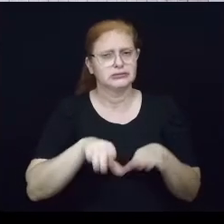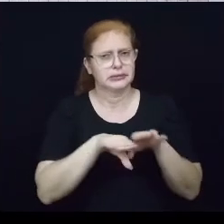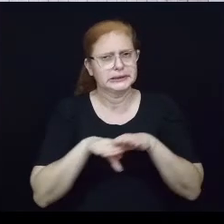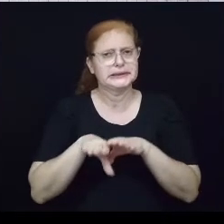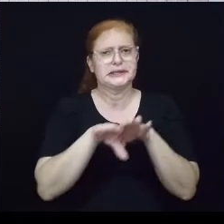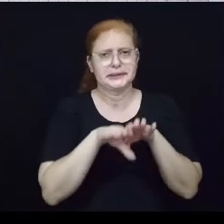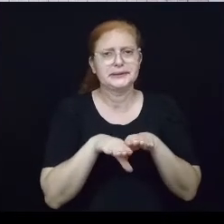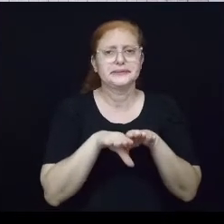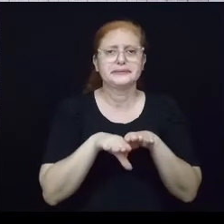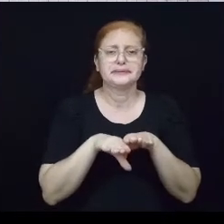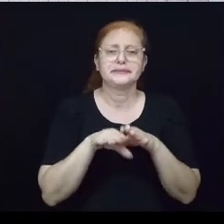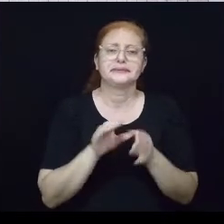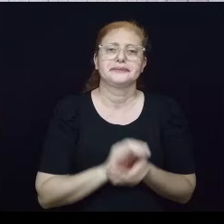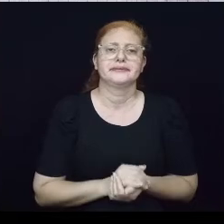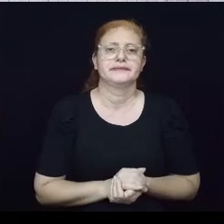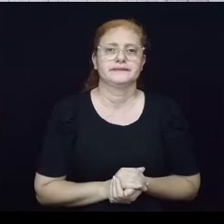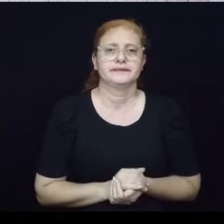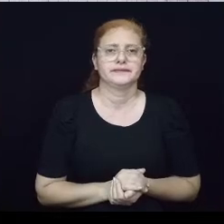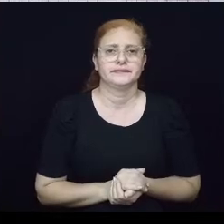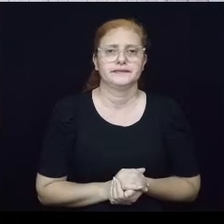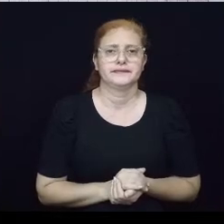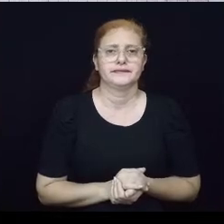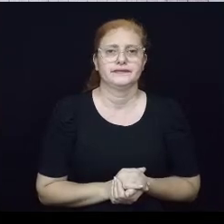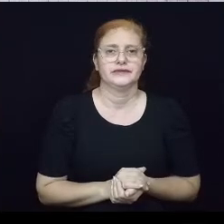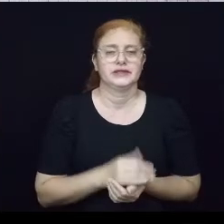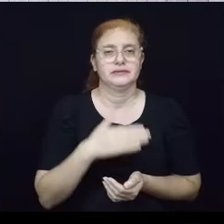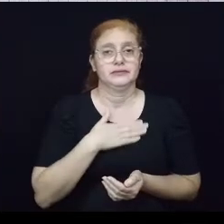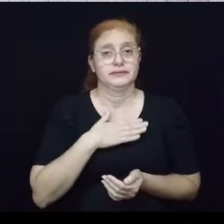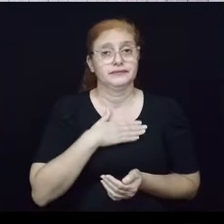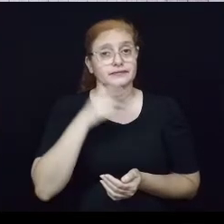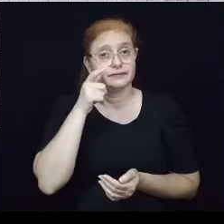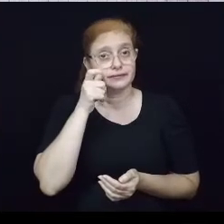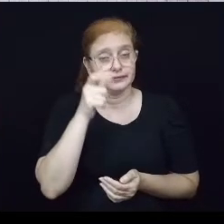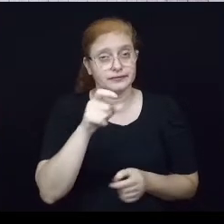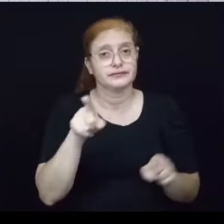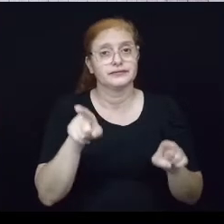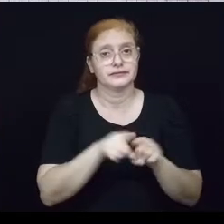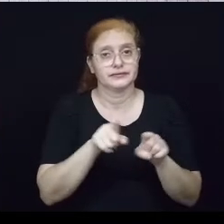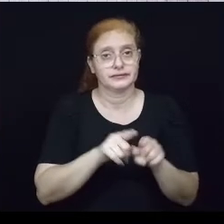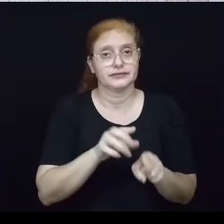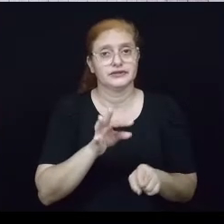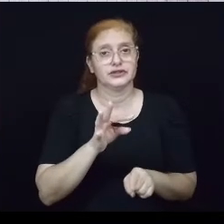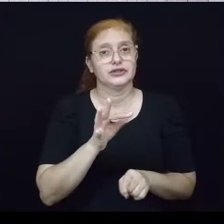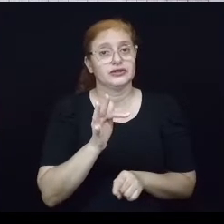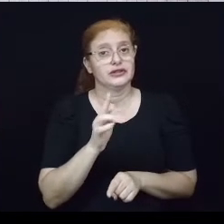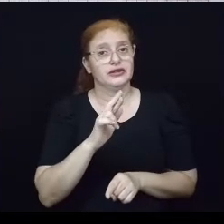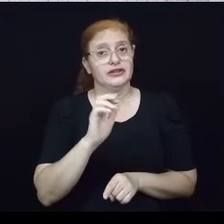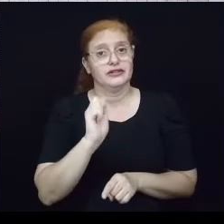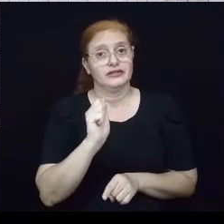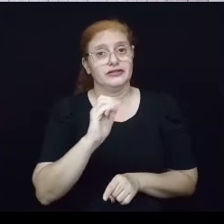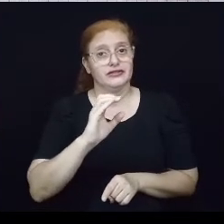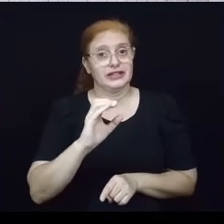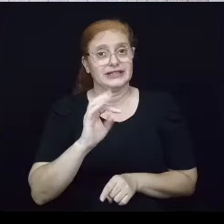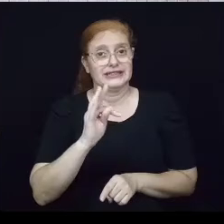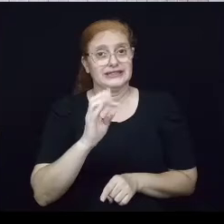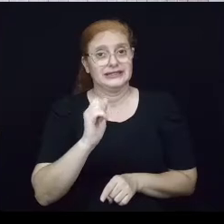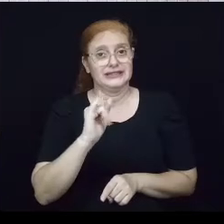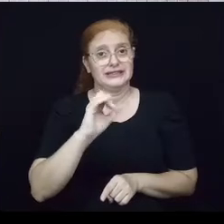padrão, daí dá para se... o meu interesse também nos fractais, né, que é a repetição de um